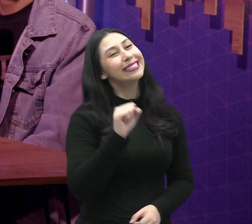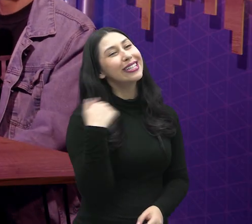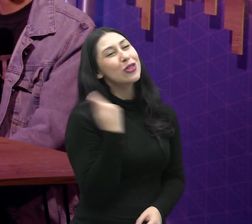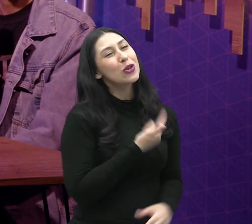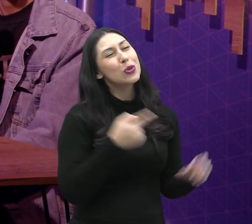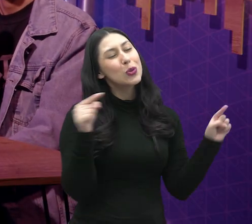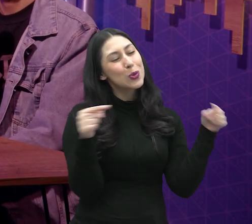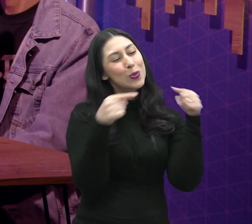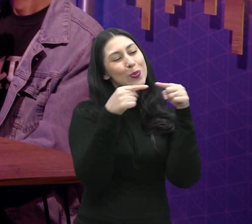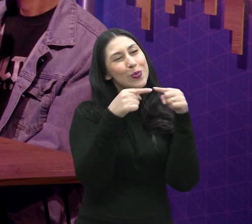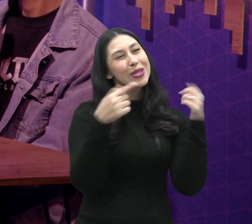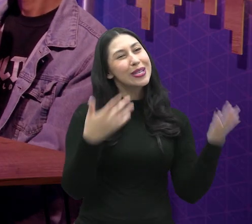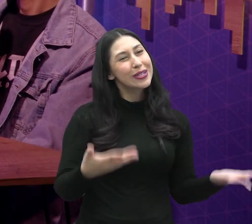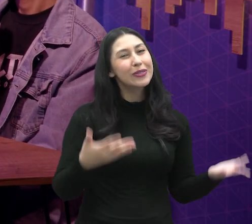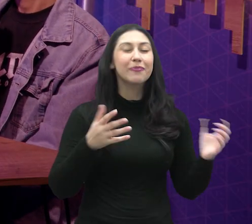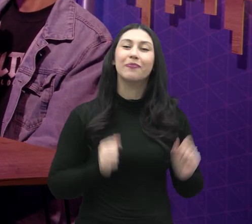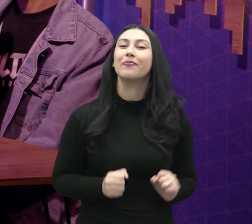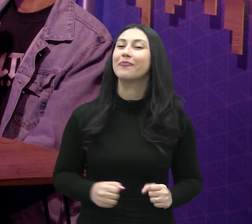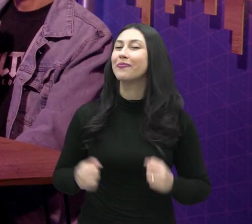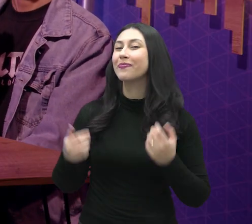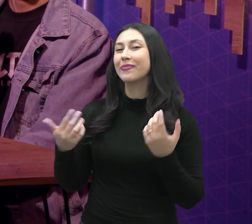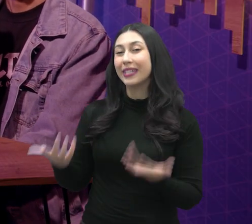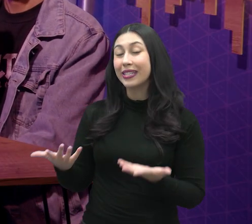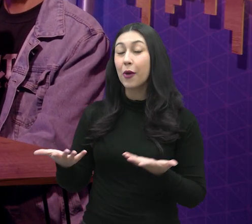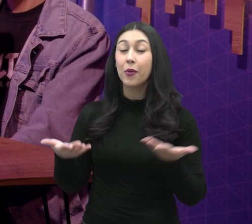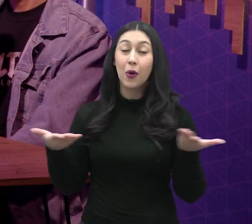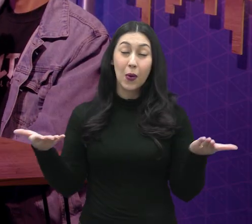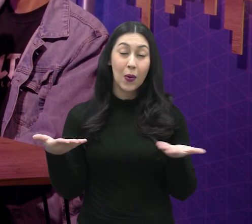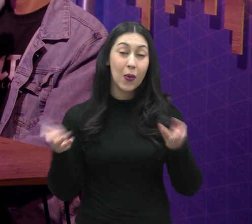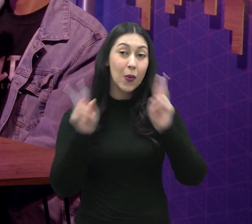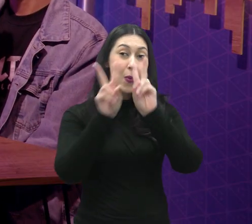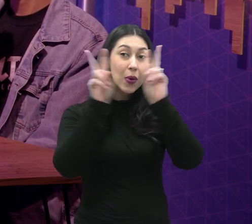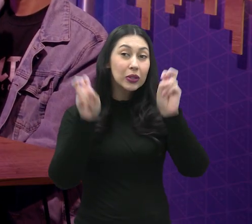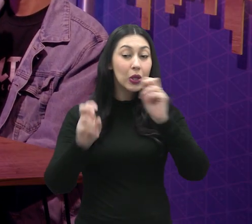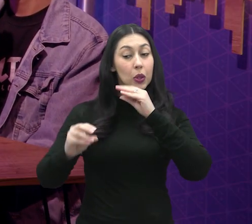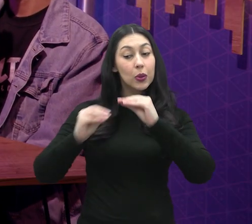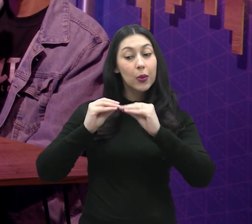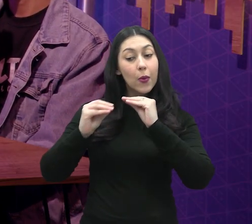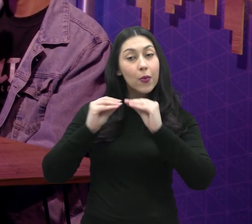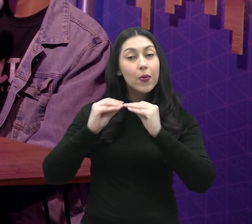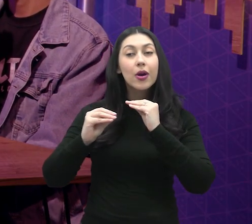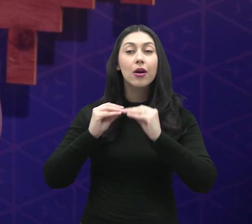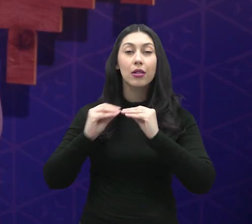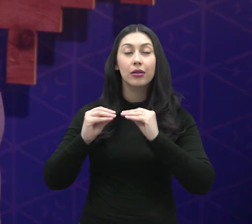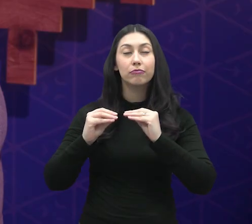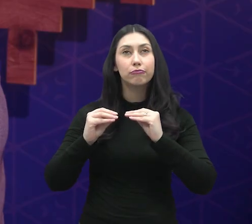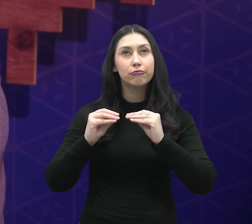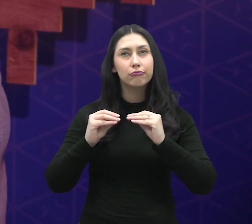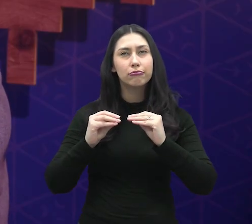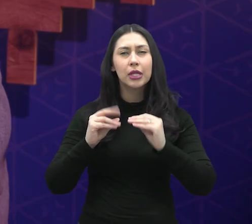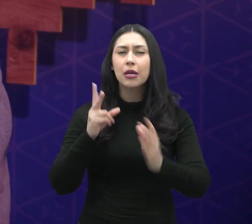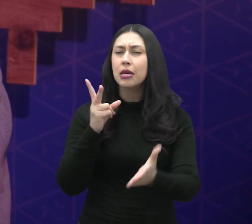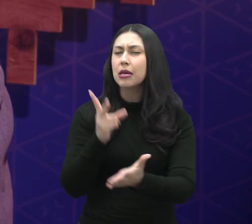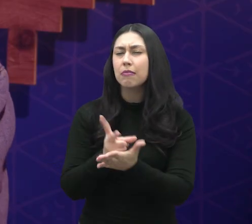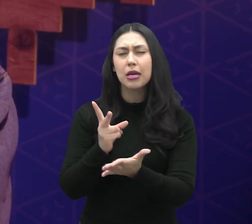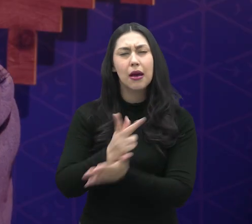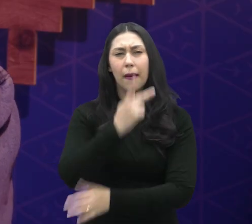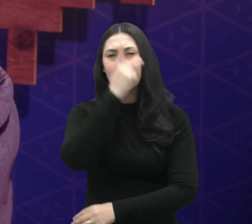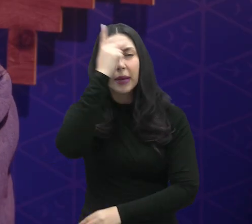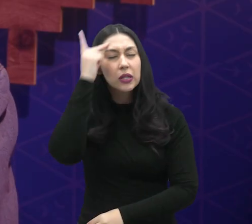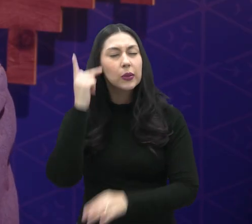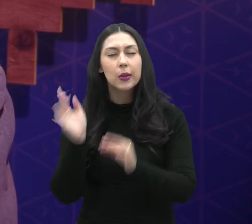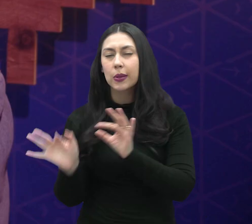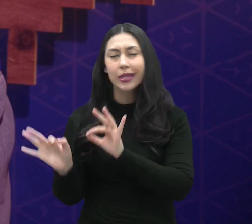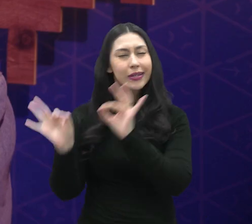gente tá combinando aqui. Mas é isso, tá? A gente vai falar sobre telenovelas, que eu acho que é algo que, mesmo quem não